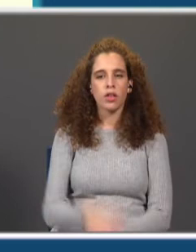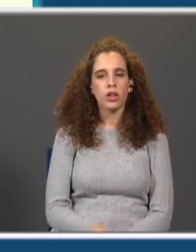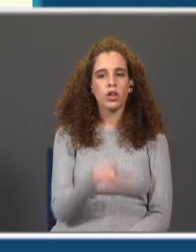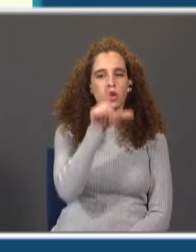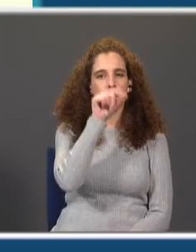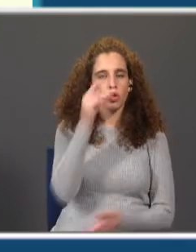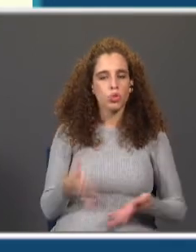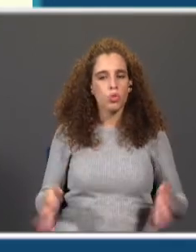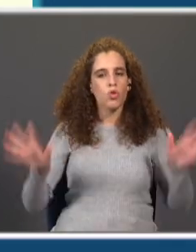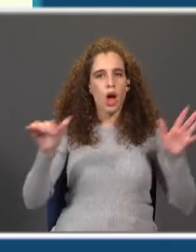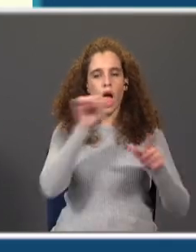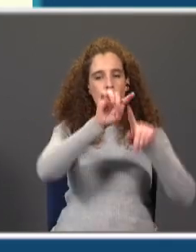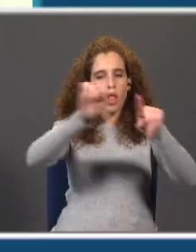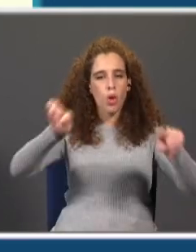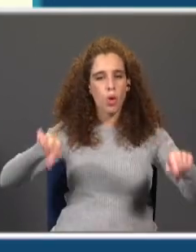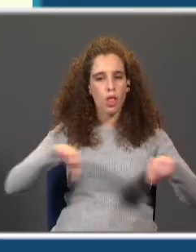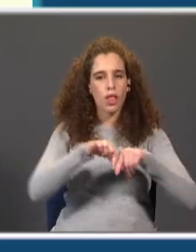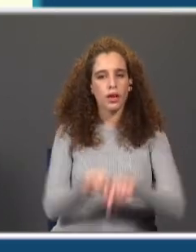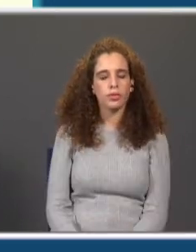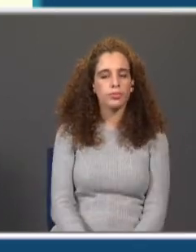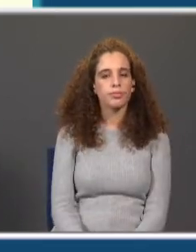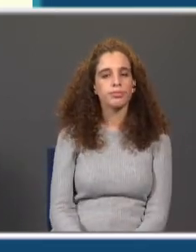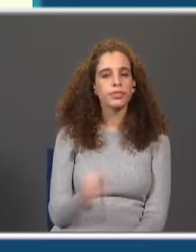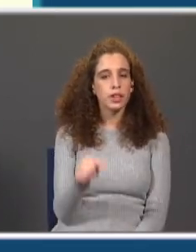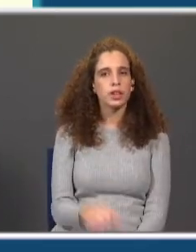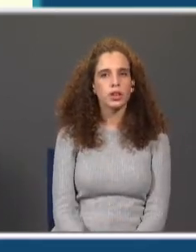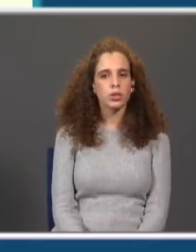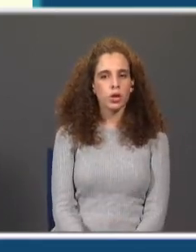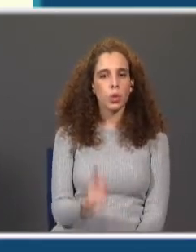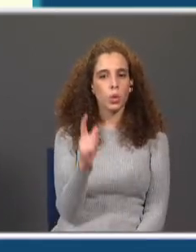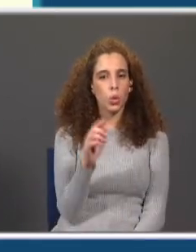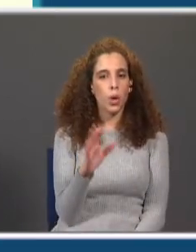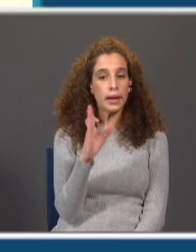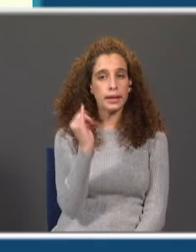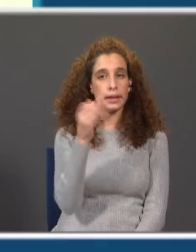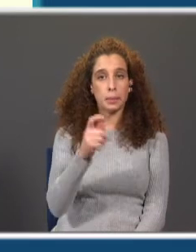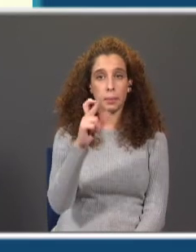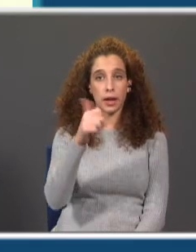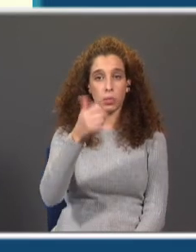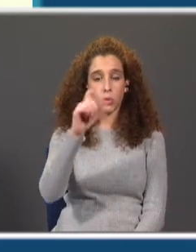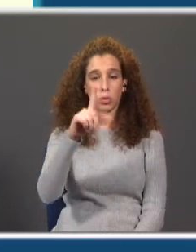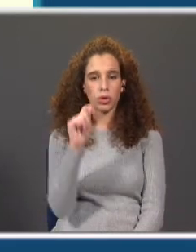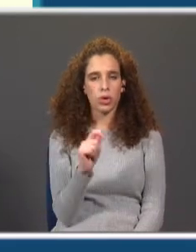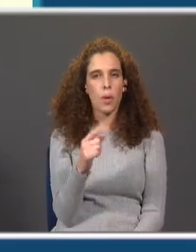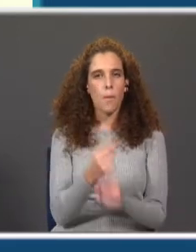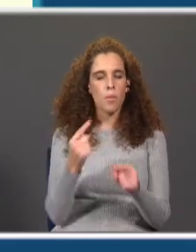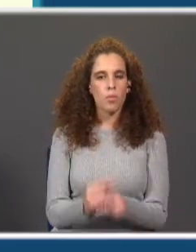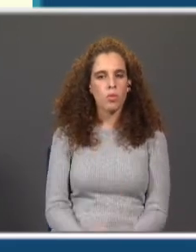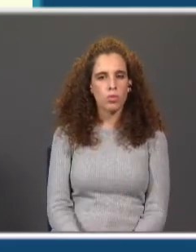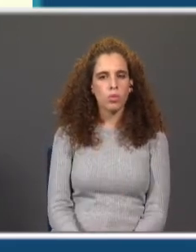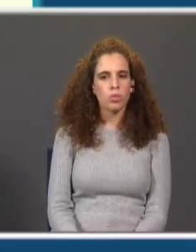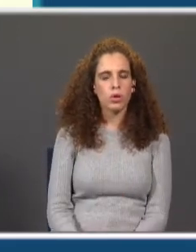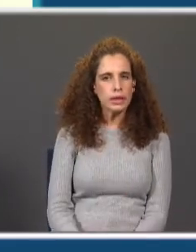os álamos. Que recurso expressivo temos aqui? Um exagero, não é? A hipérbole, porque se exagera o impacto